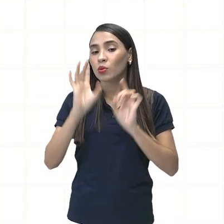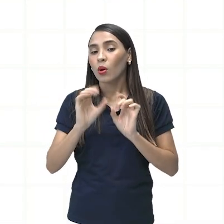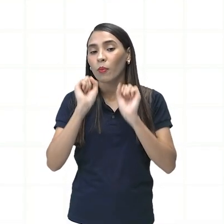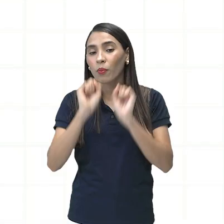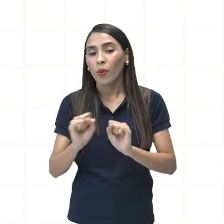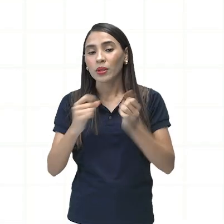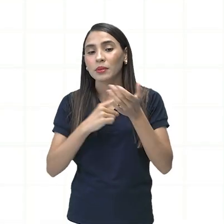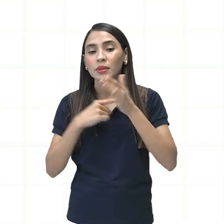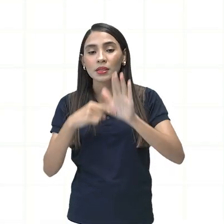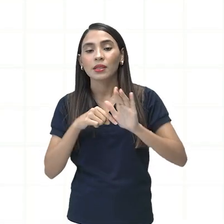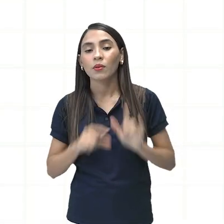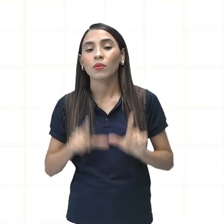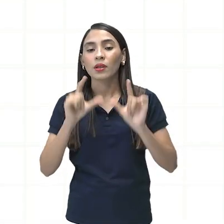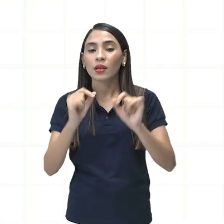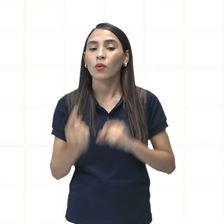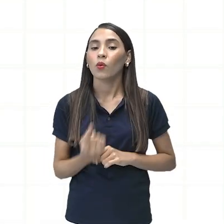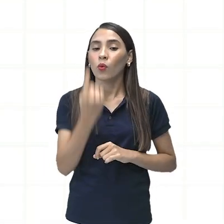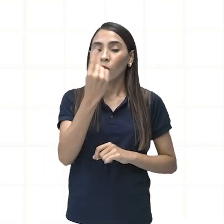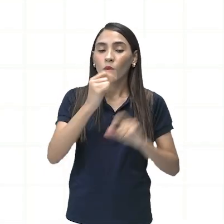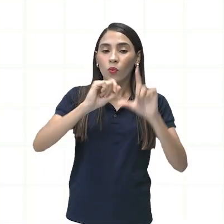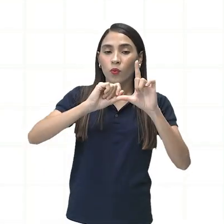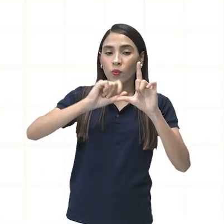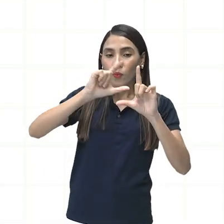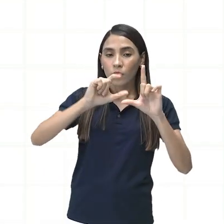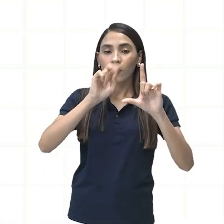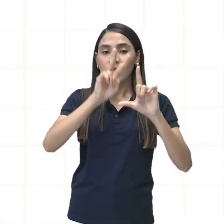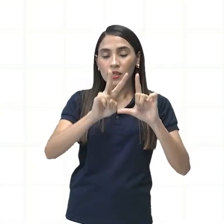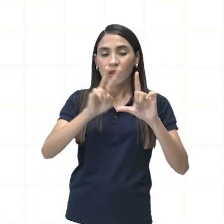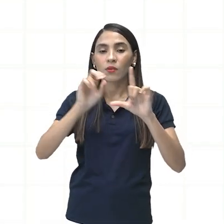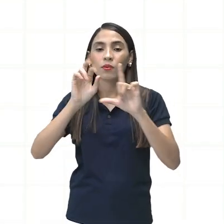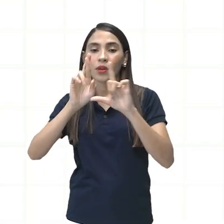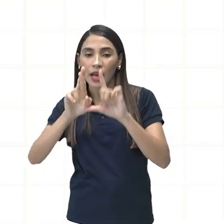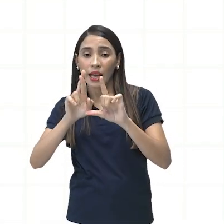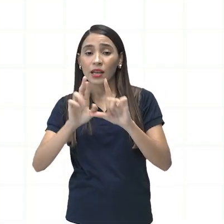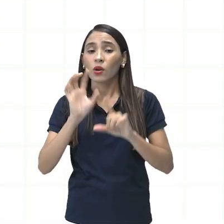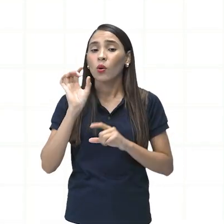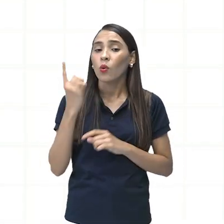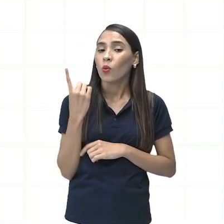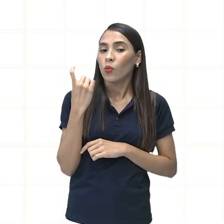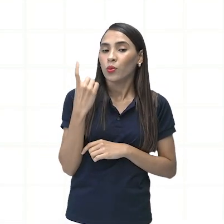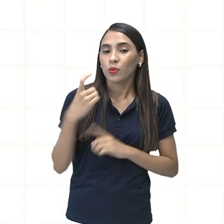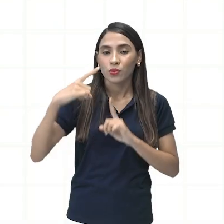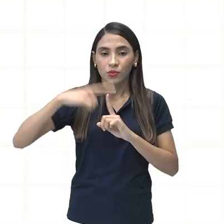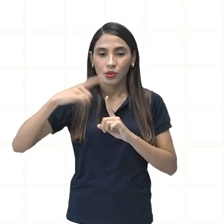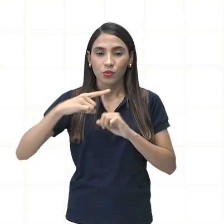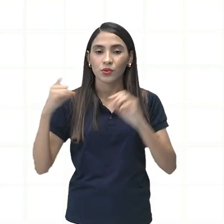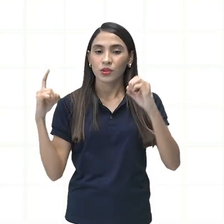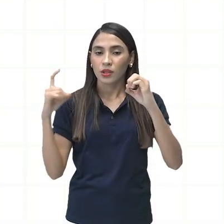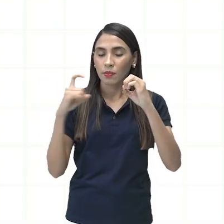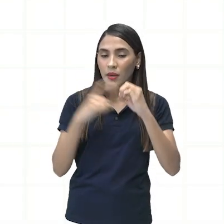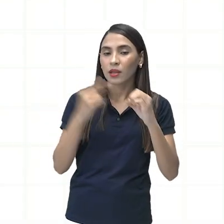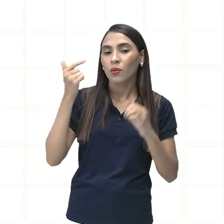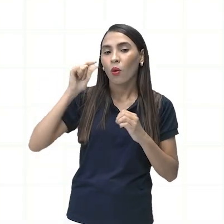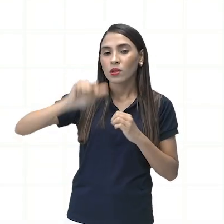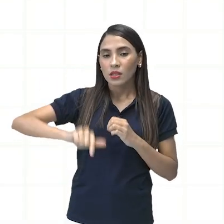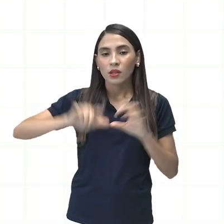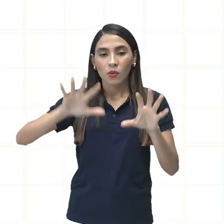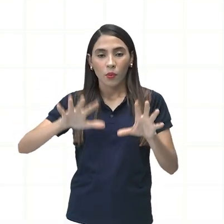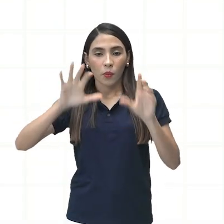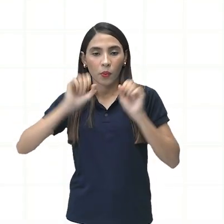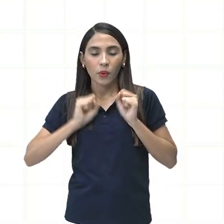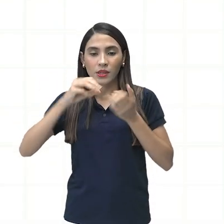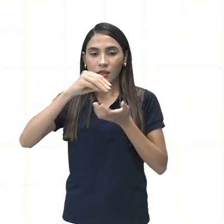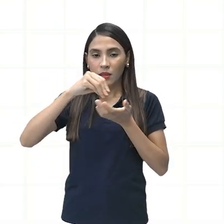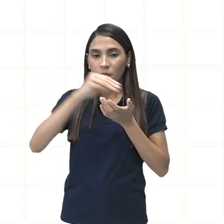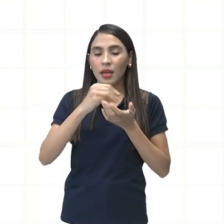poderiam apresentar um Vzão e um Rzão. Eram os únicos tipos de gametas que se originariam desse tipo de semente,